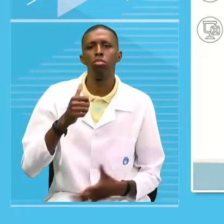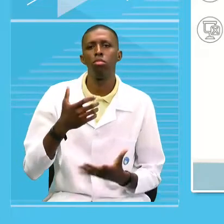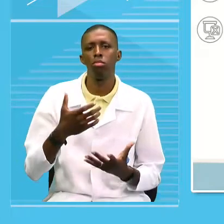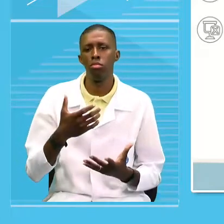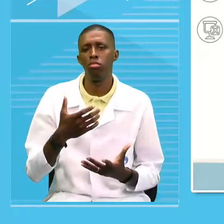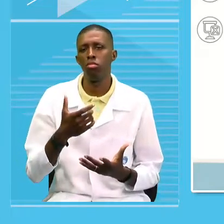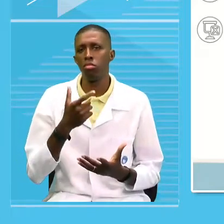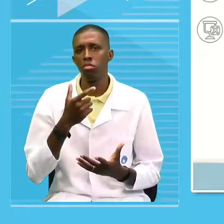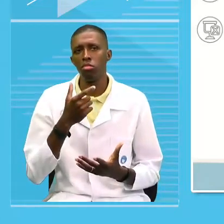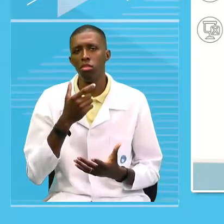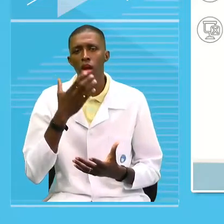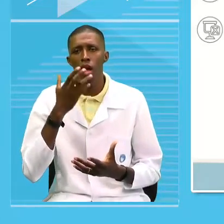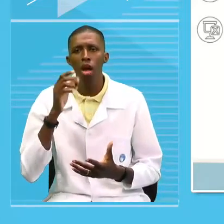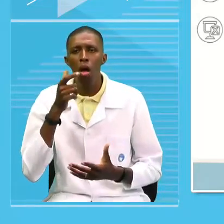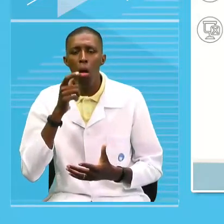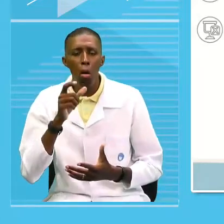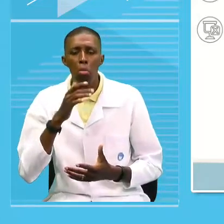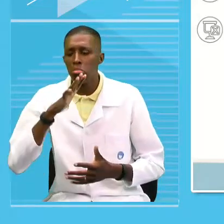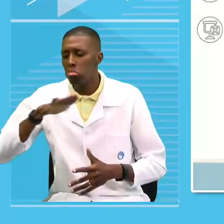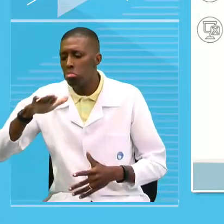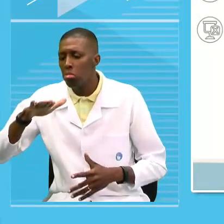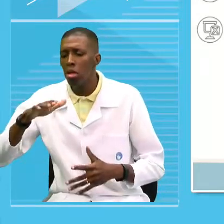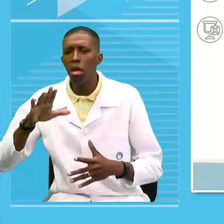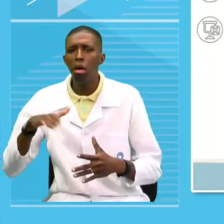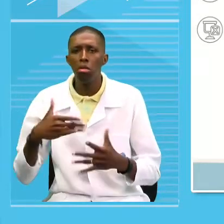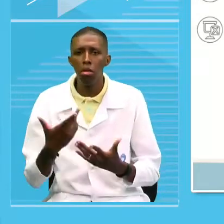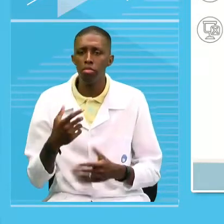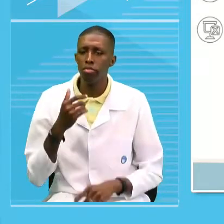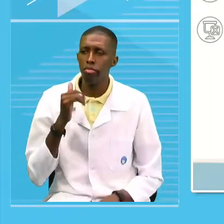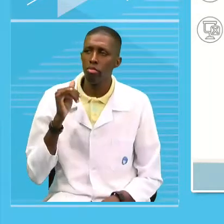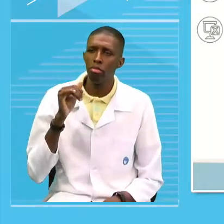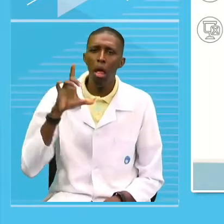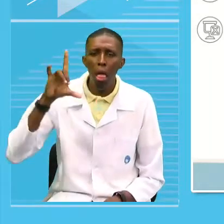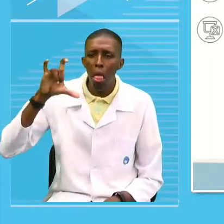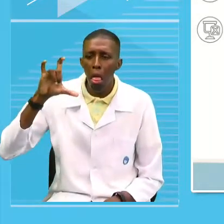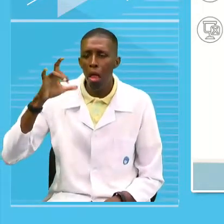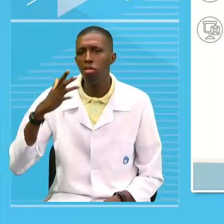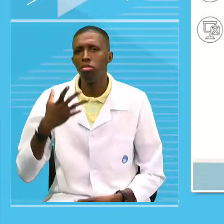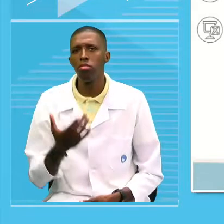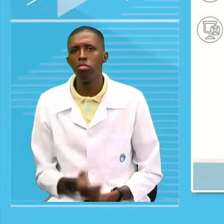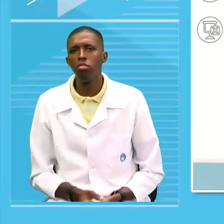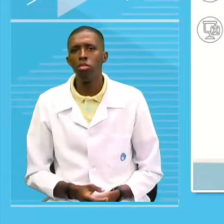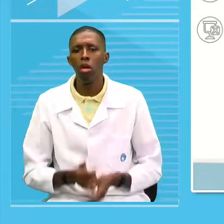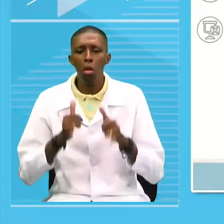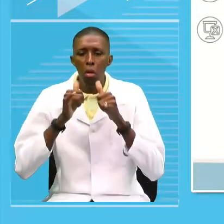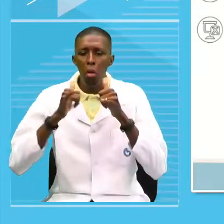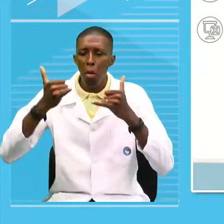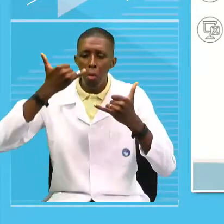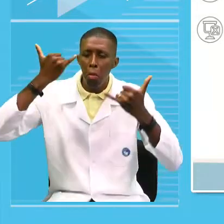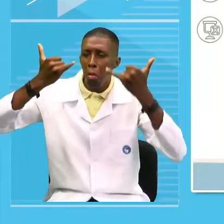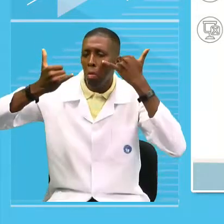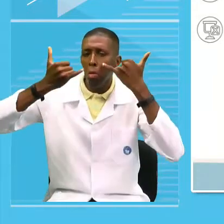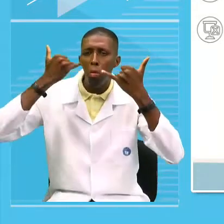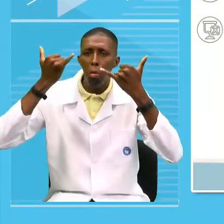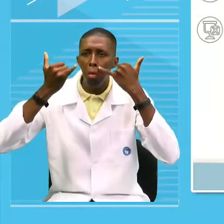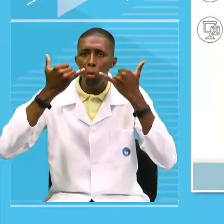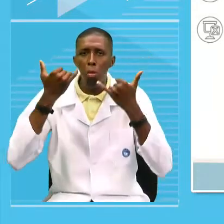vendendo vestido e ela colocou gente está vendendo esse vestido preto tamanho